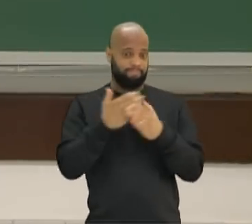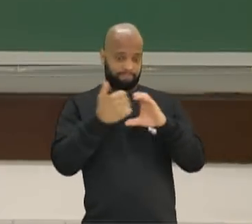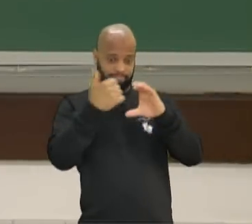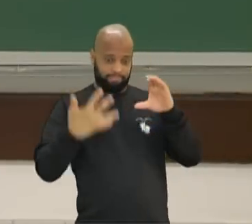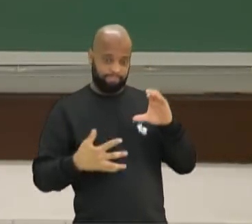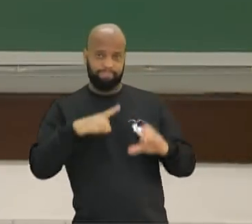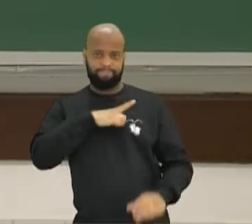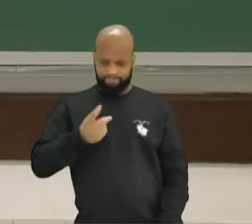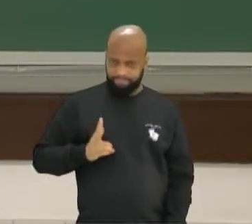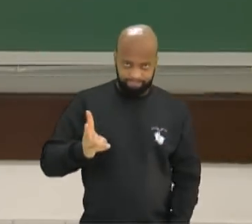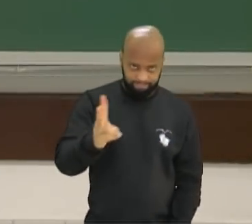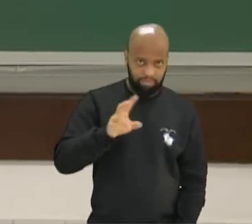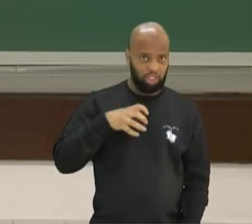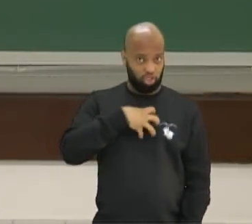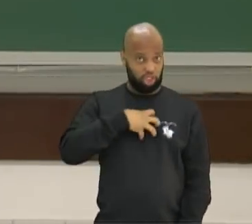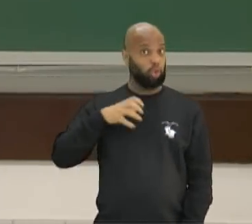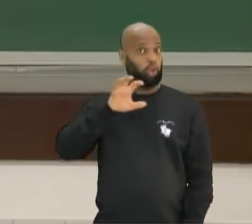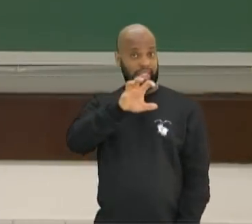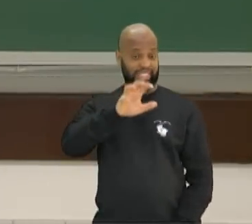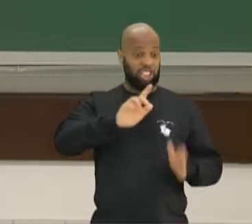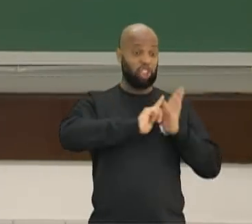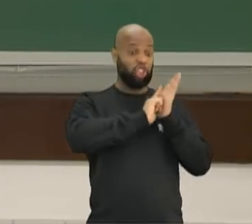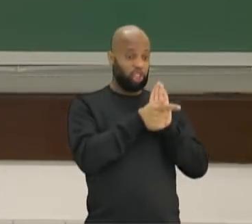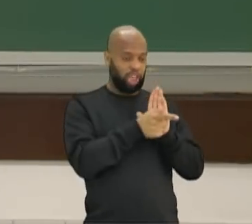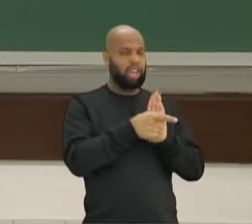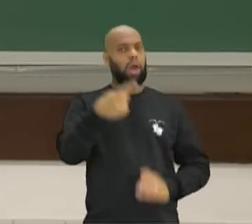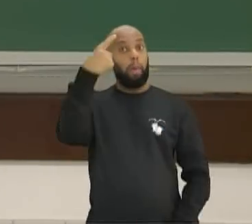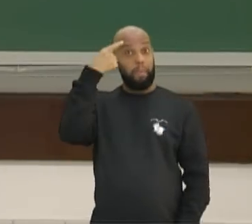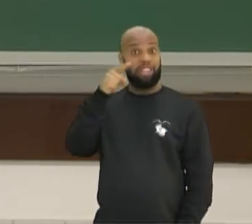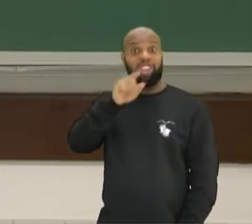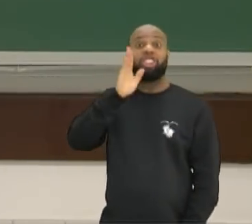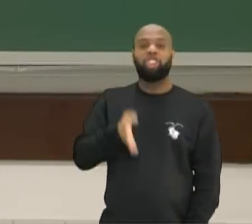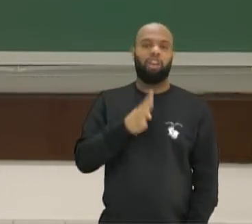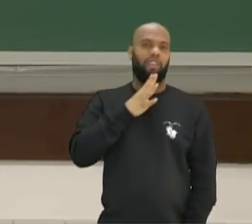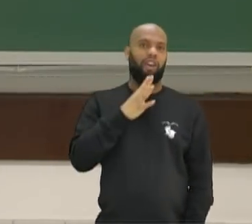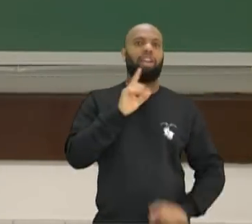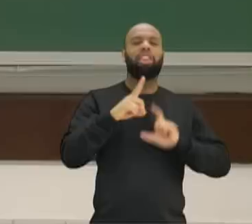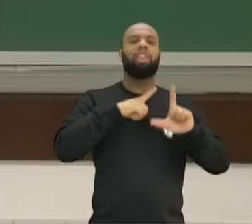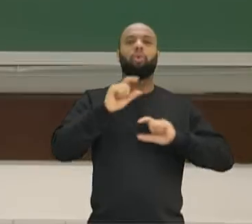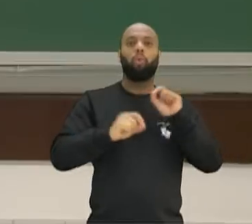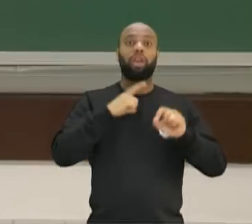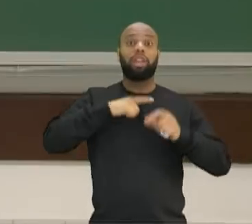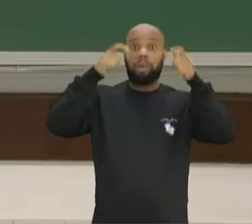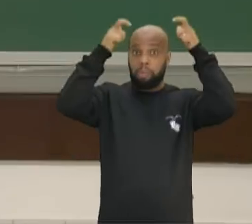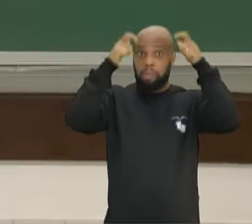comuns do conto de fadas. Pensem aí naqueles que vocês conhecem. O que eu tenho? Eu tenho uma